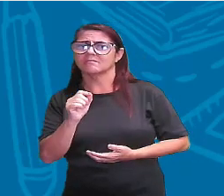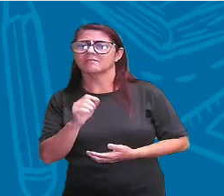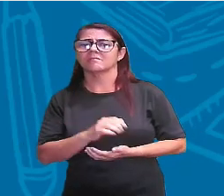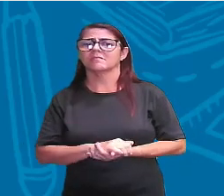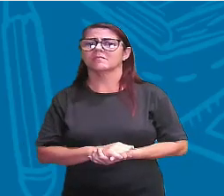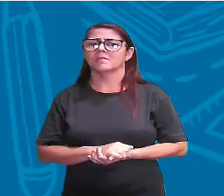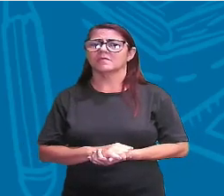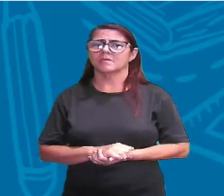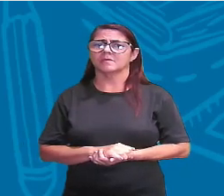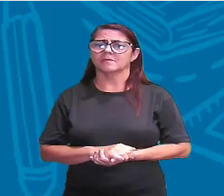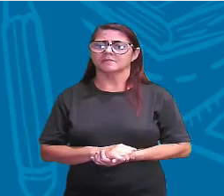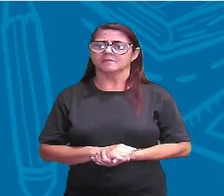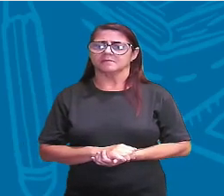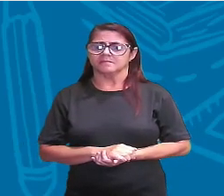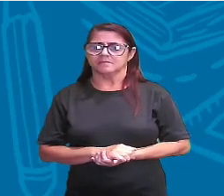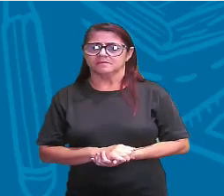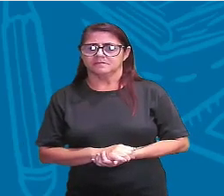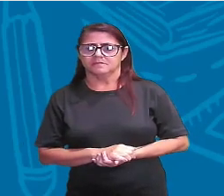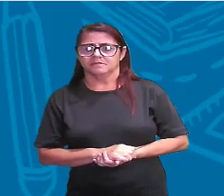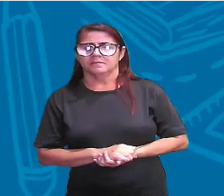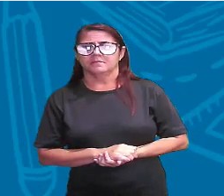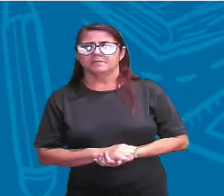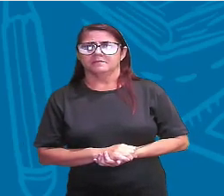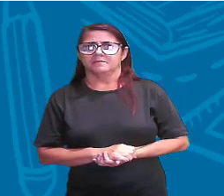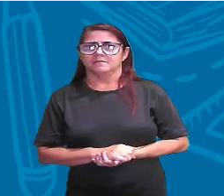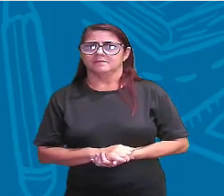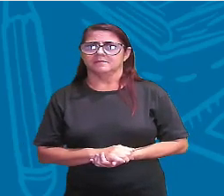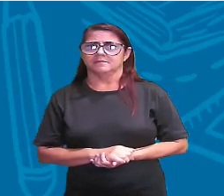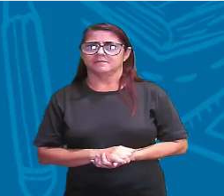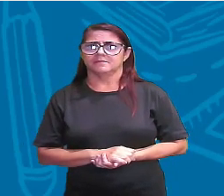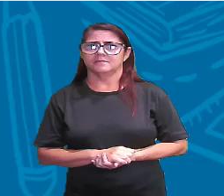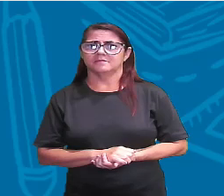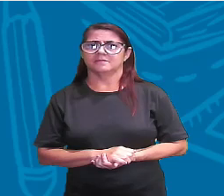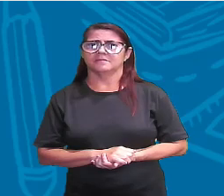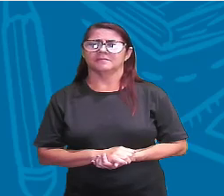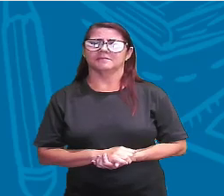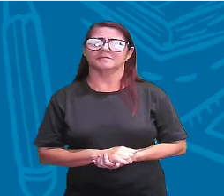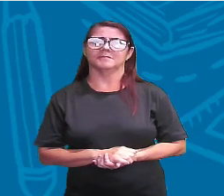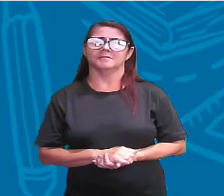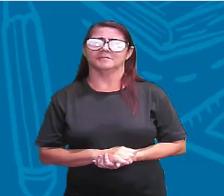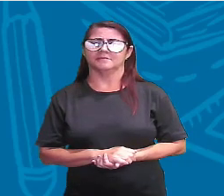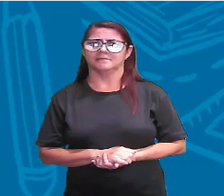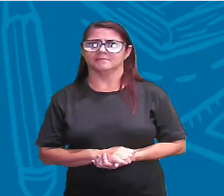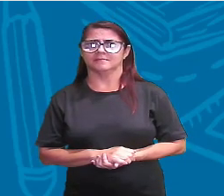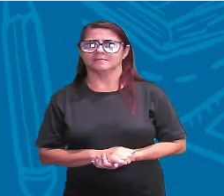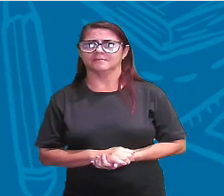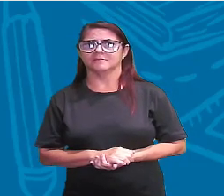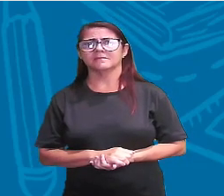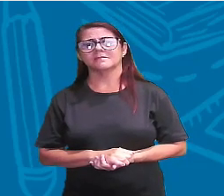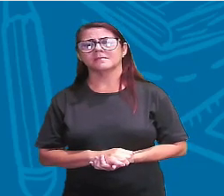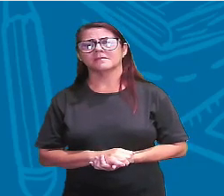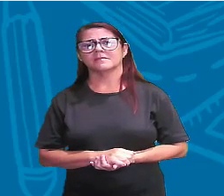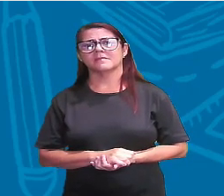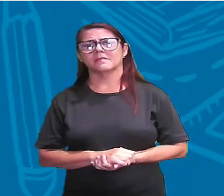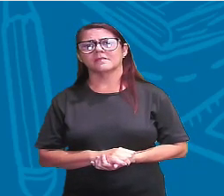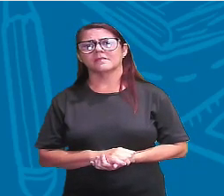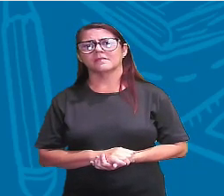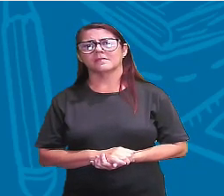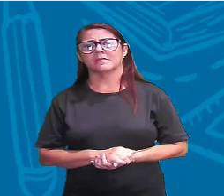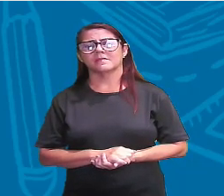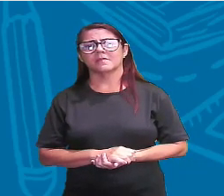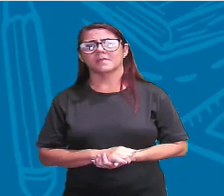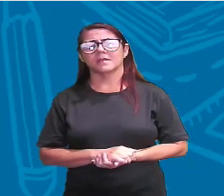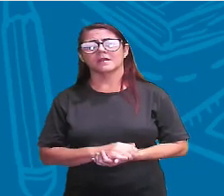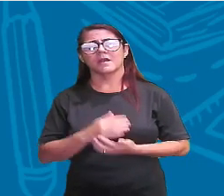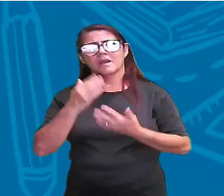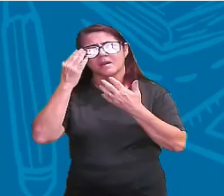diz: Be thankful today because in one moment your entire life could change. Ou seja,